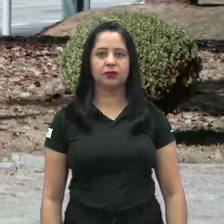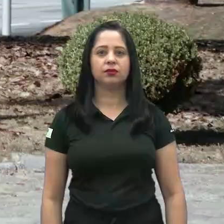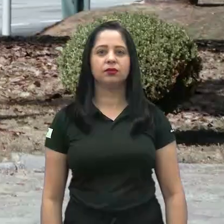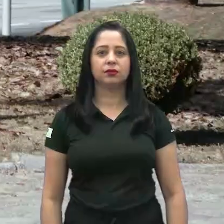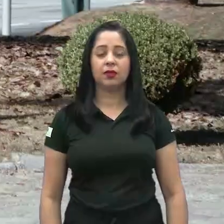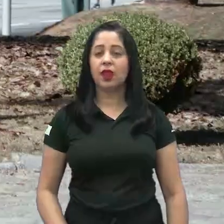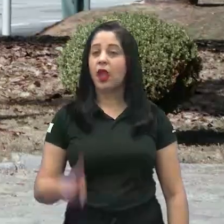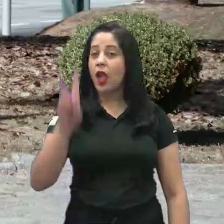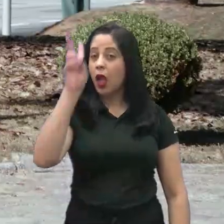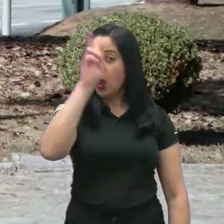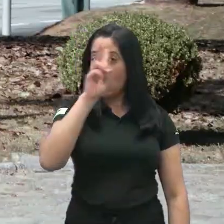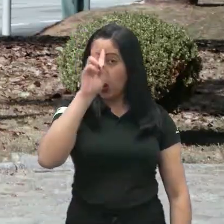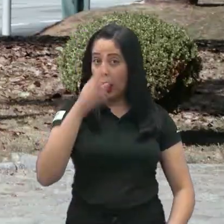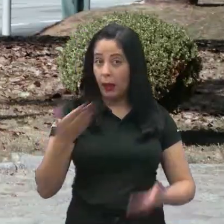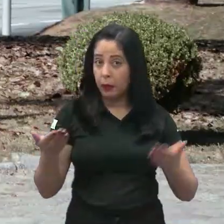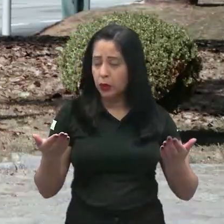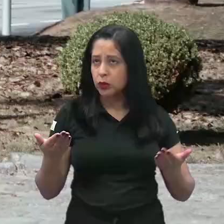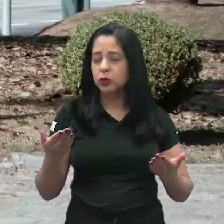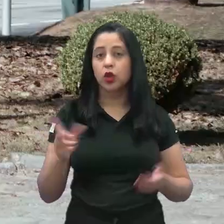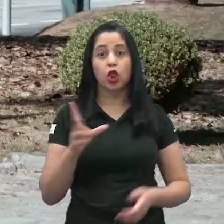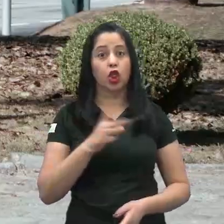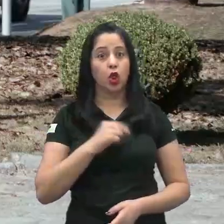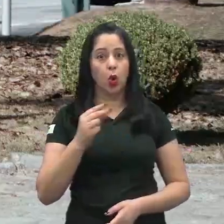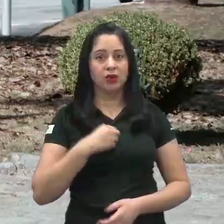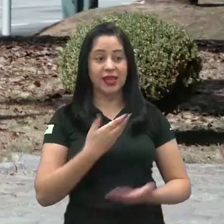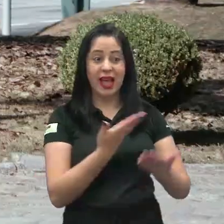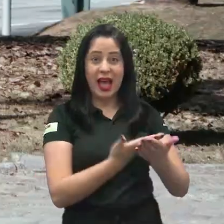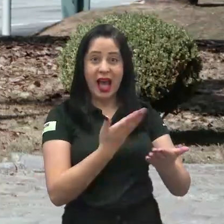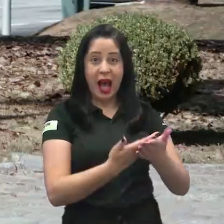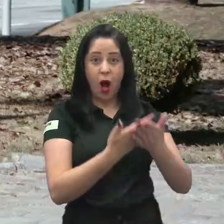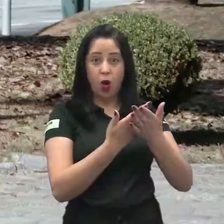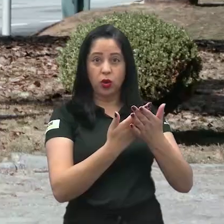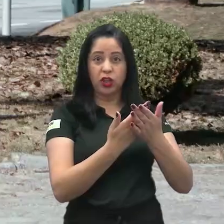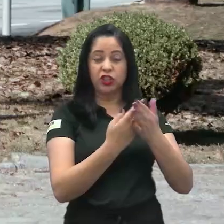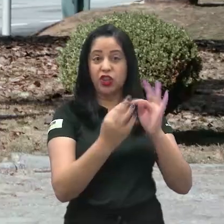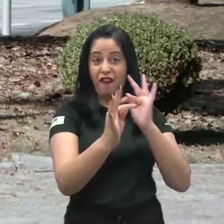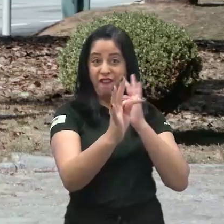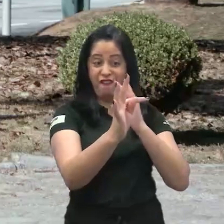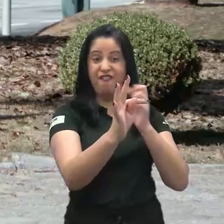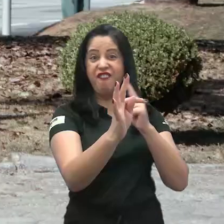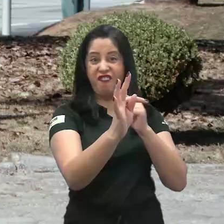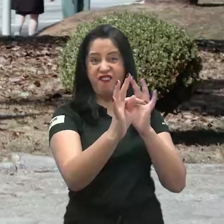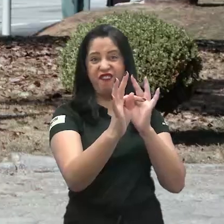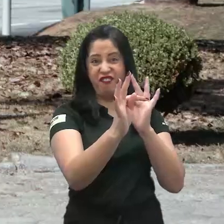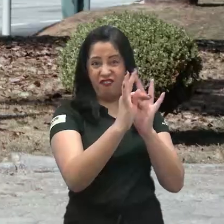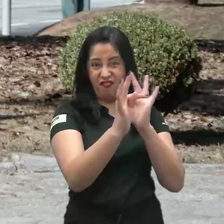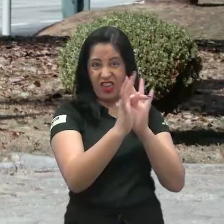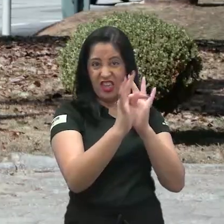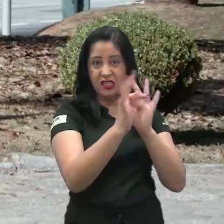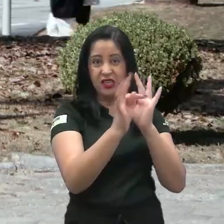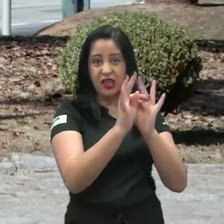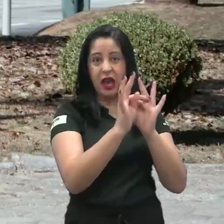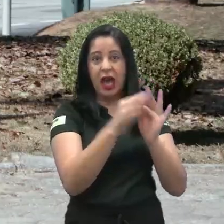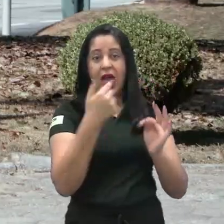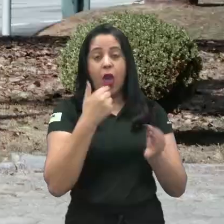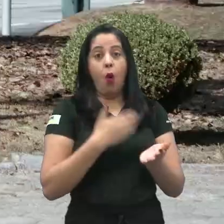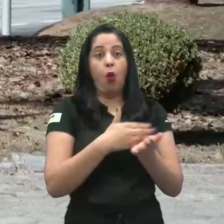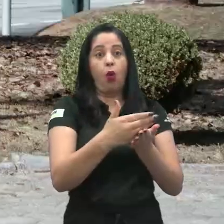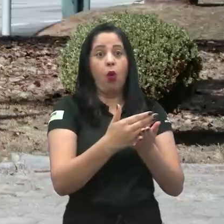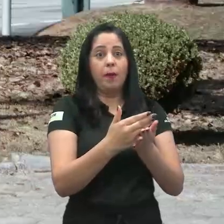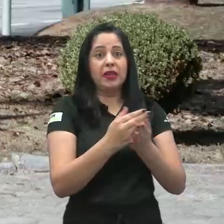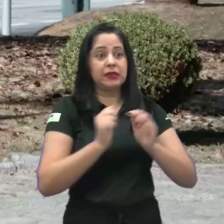Eu lembro até hoje, eu tive minha primeira crise de ansiedade numa aula de física. E assim, tocou o sinal do intervalo, todo mundo saiu e naquele momento